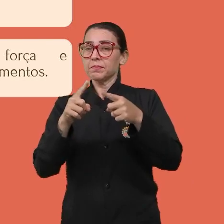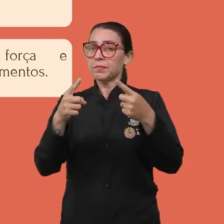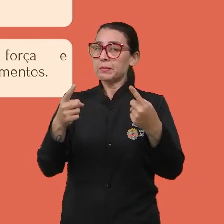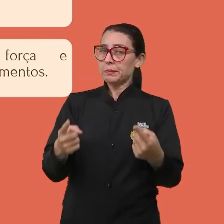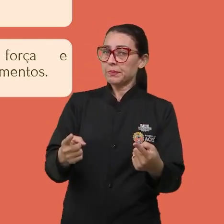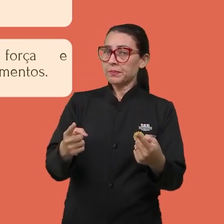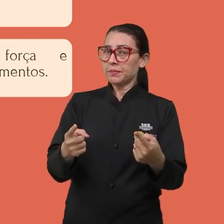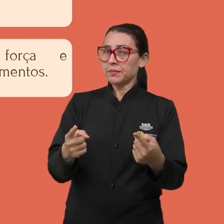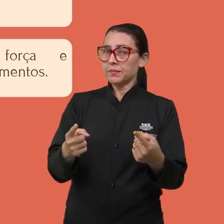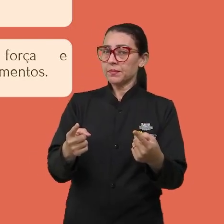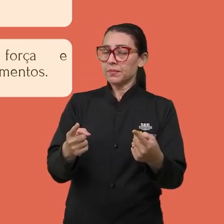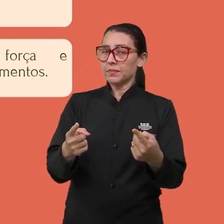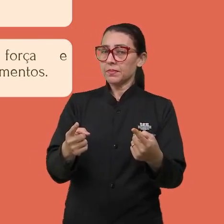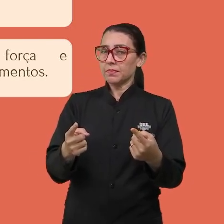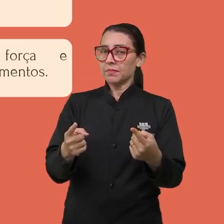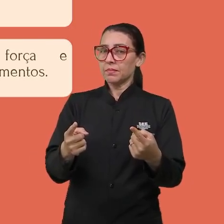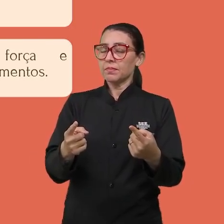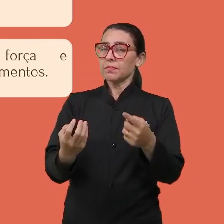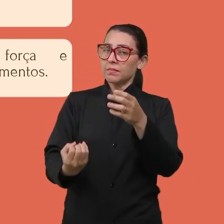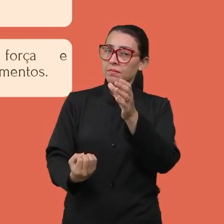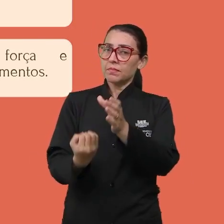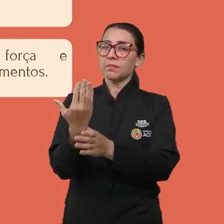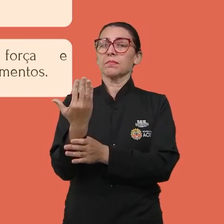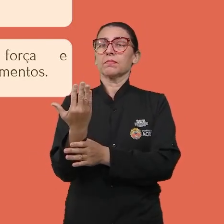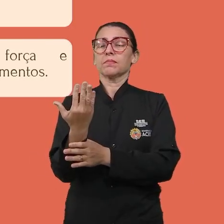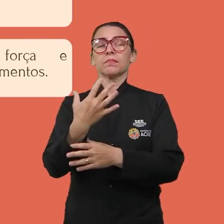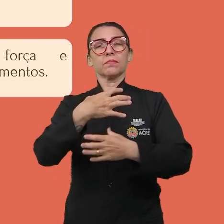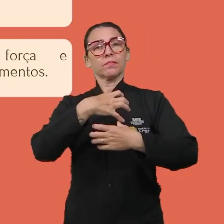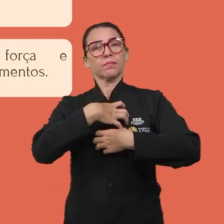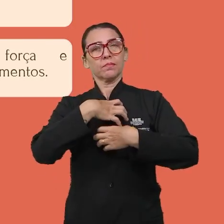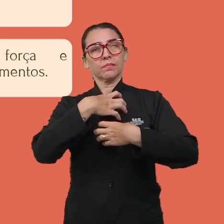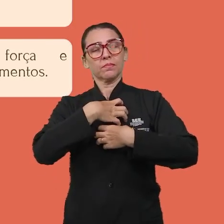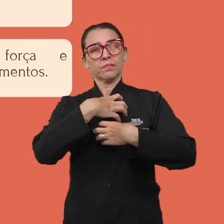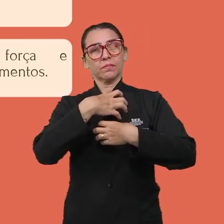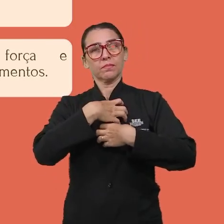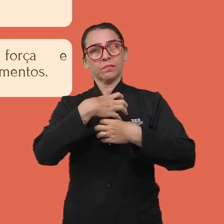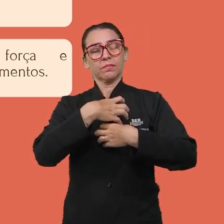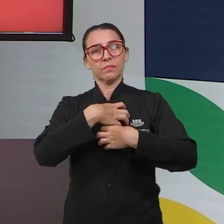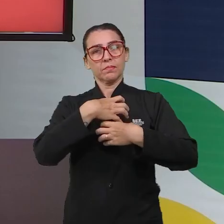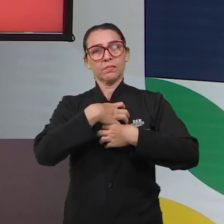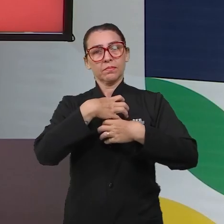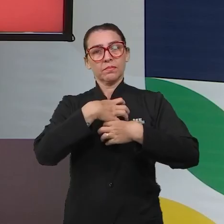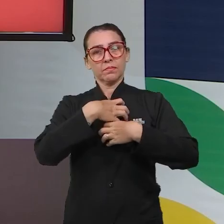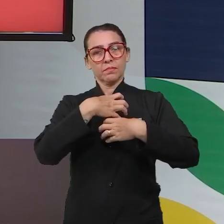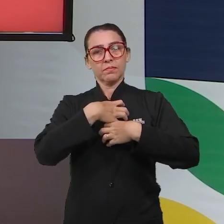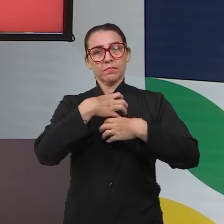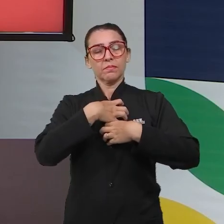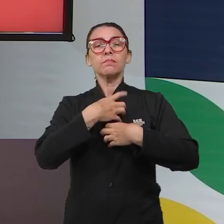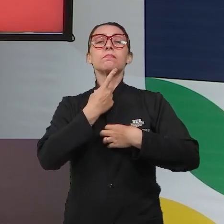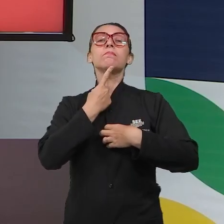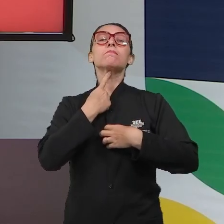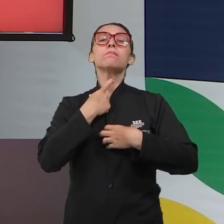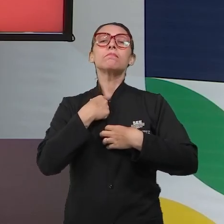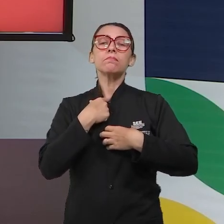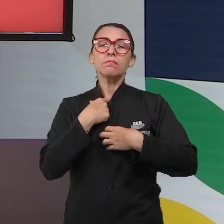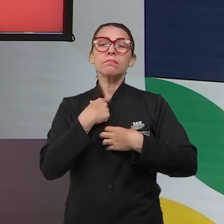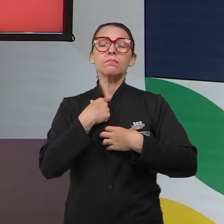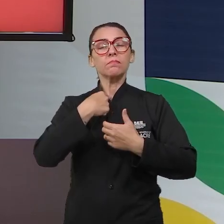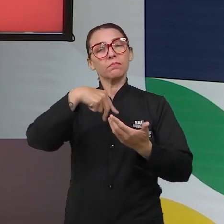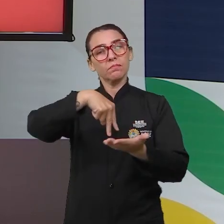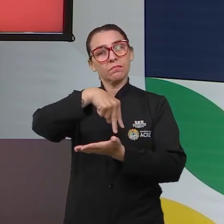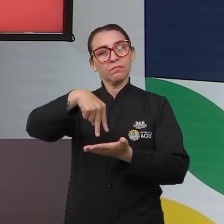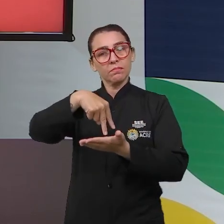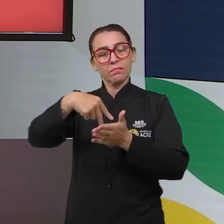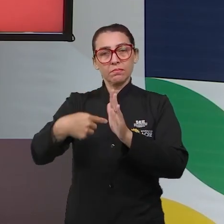mas que reproduz esse sentimento, né? Essa força, essa vontade que o